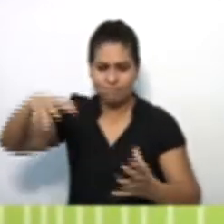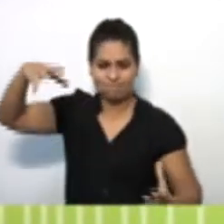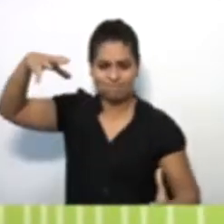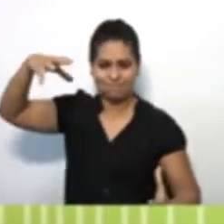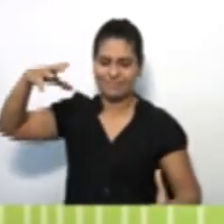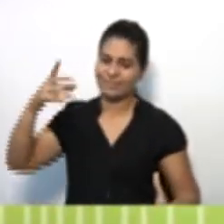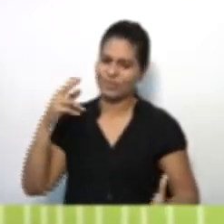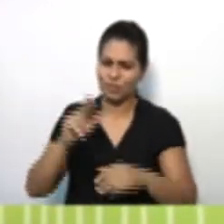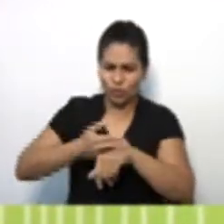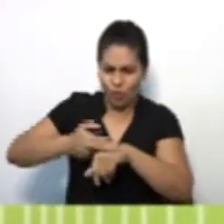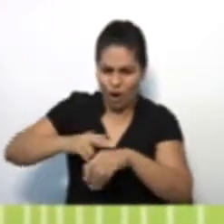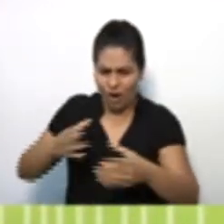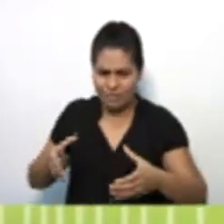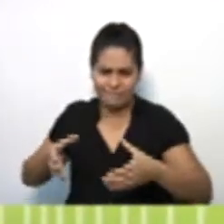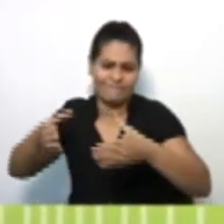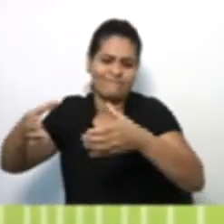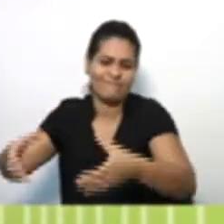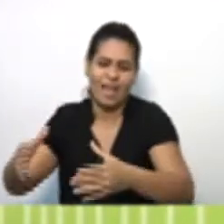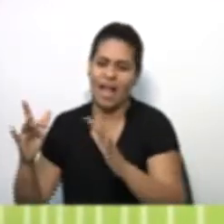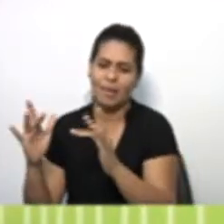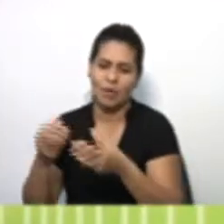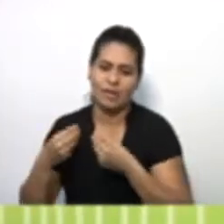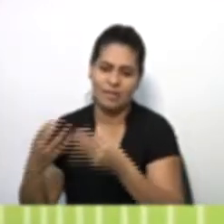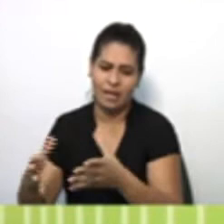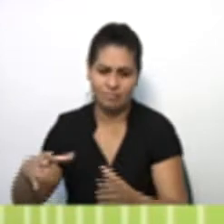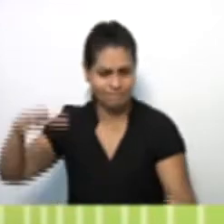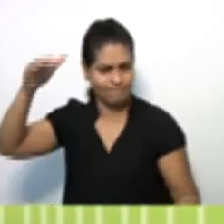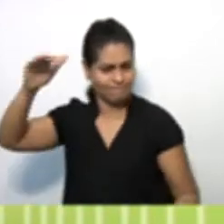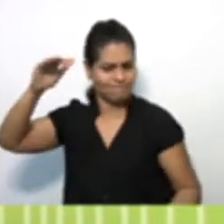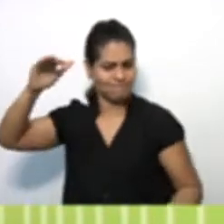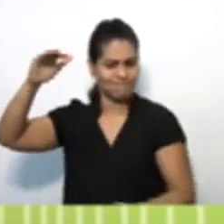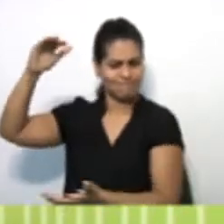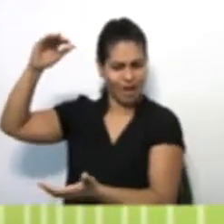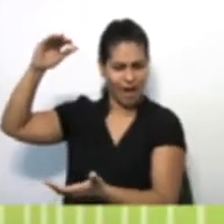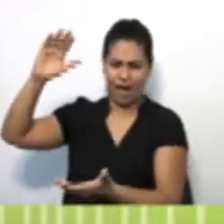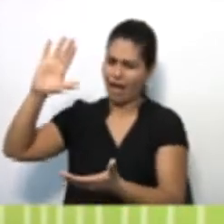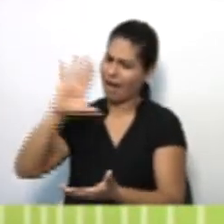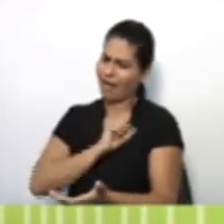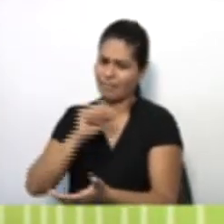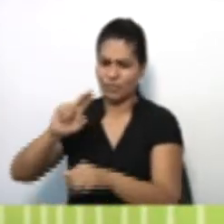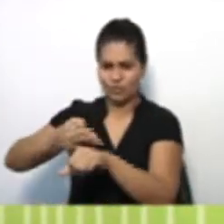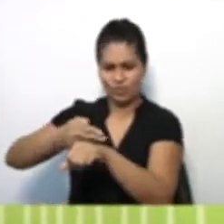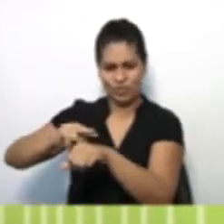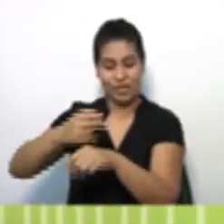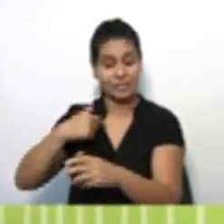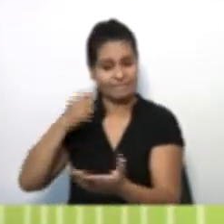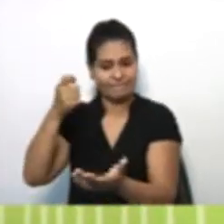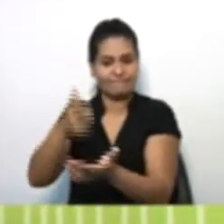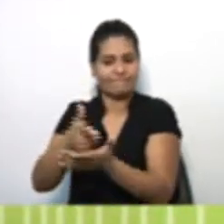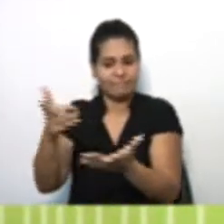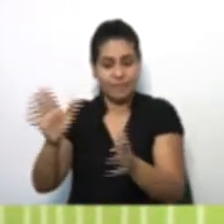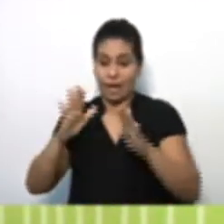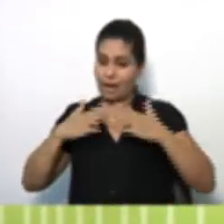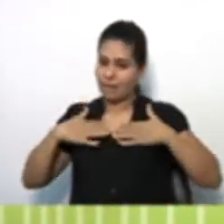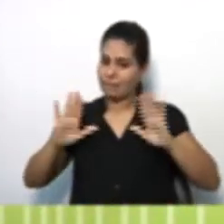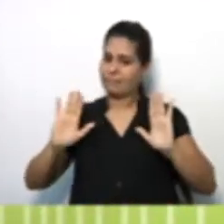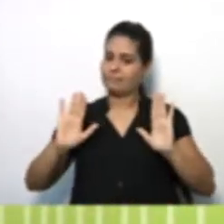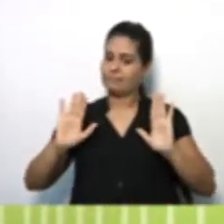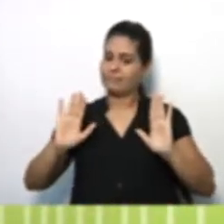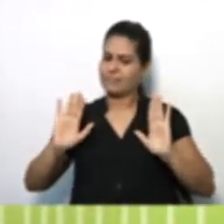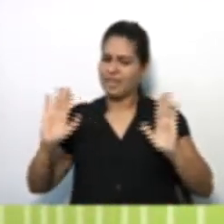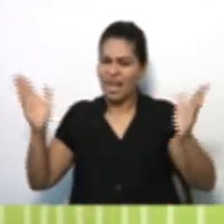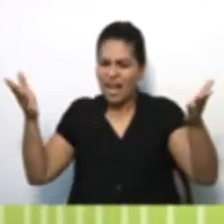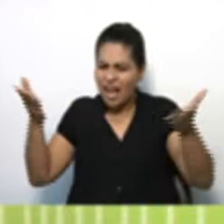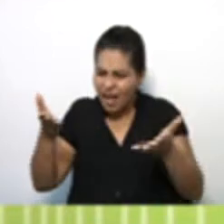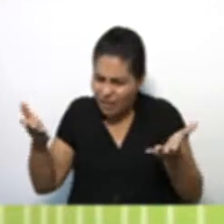minha namorada. Vou dar para o meu namorado. É verdade? Aquele grandão mesmo, que ele gosta de chocolate, e eu vou comprar aquele ovo da Páscoa. Espera aí, mas a Páscoa